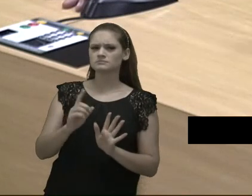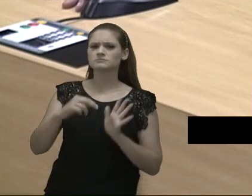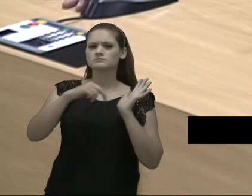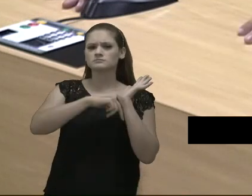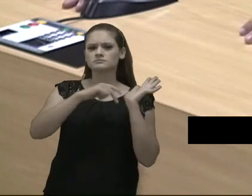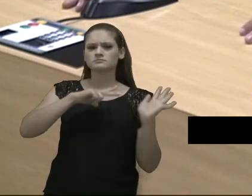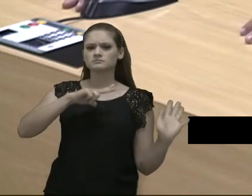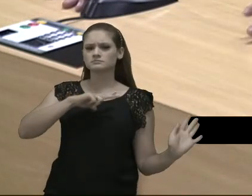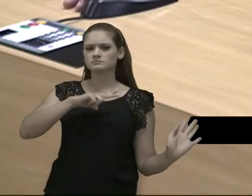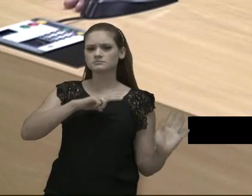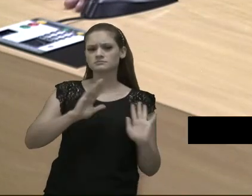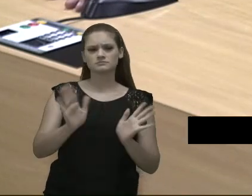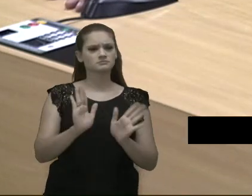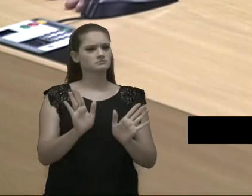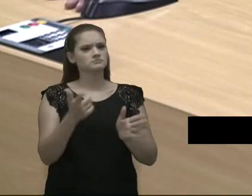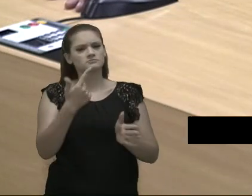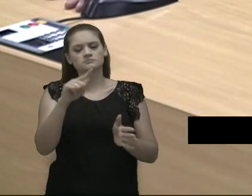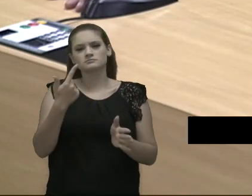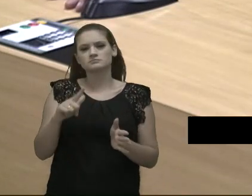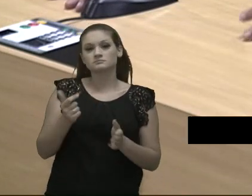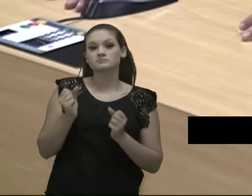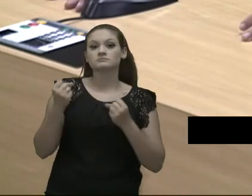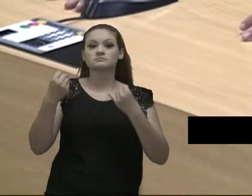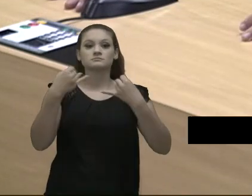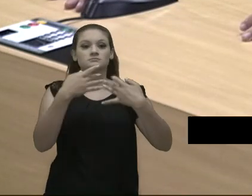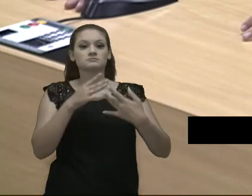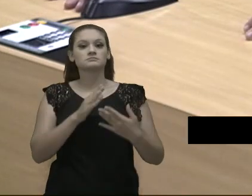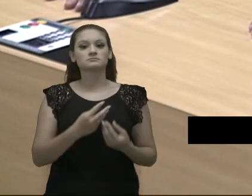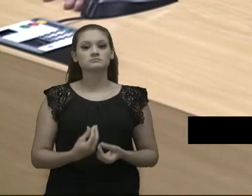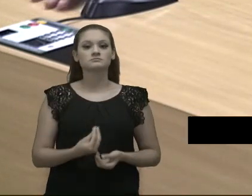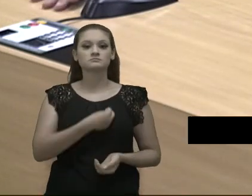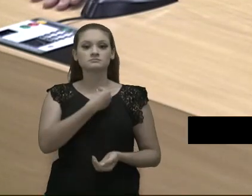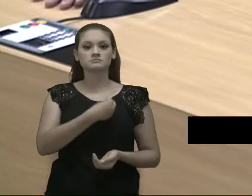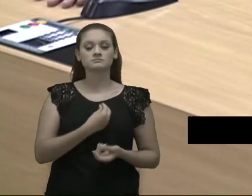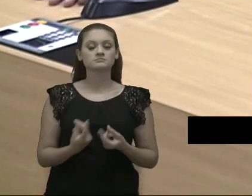dele, enfim, outras situações que não tem que expor a vida financeira dele nesse sentido.